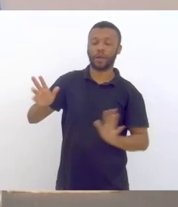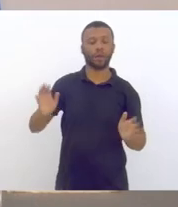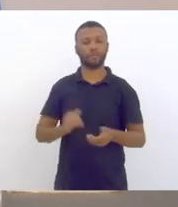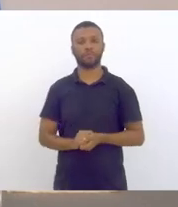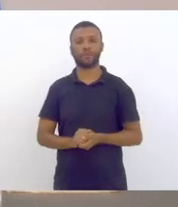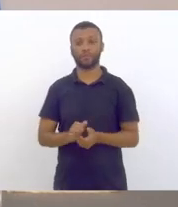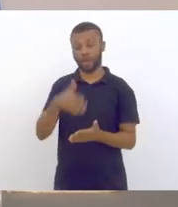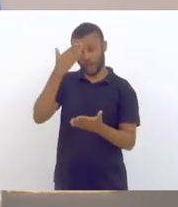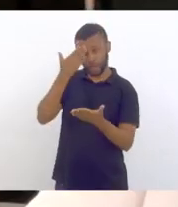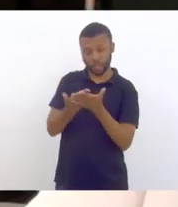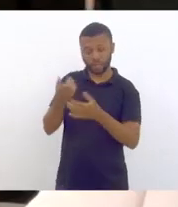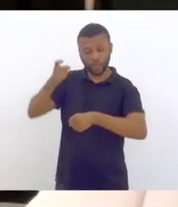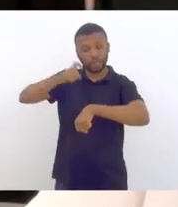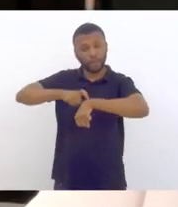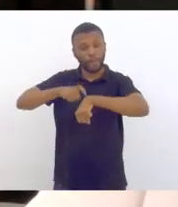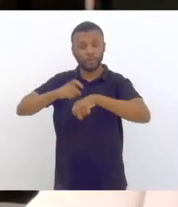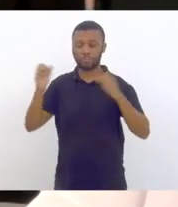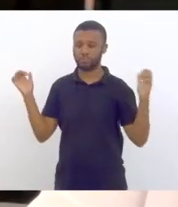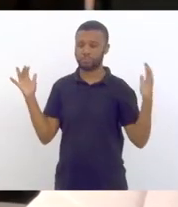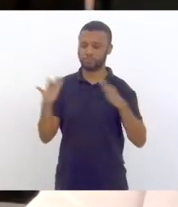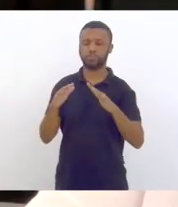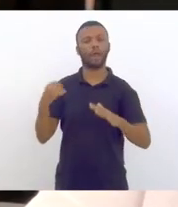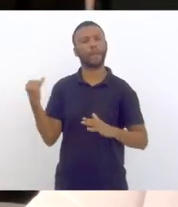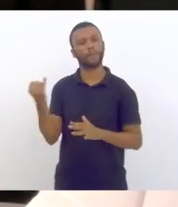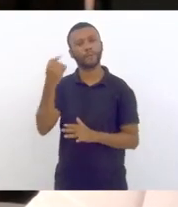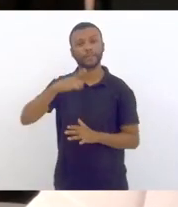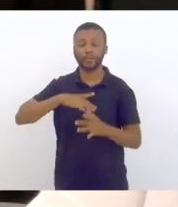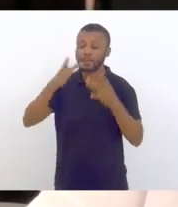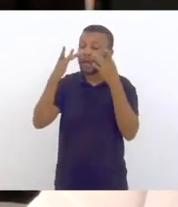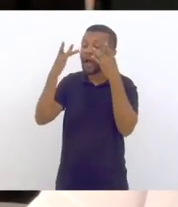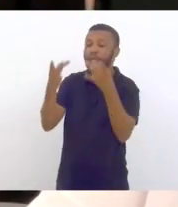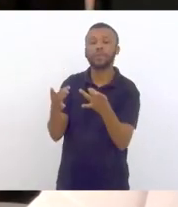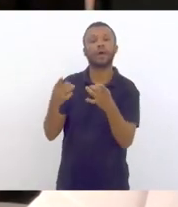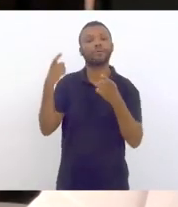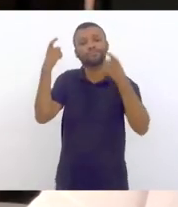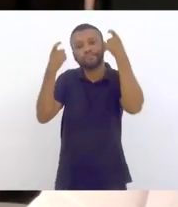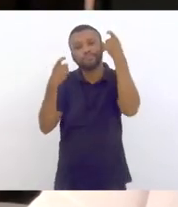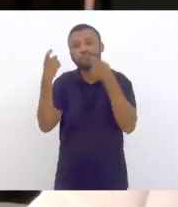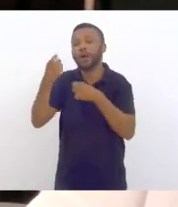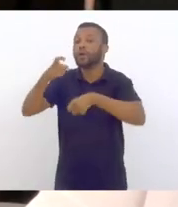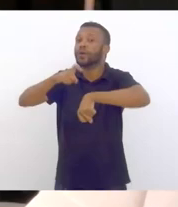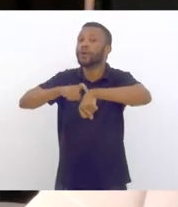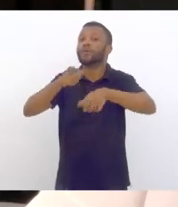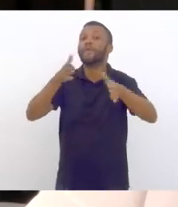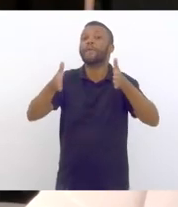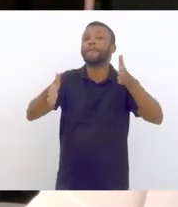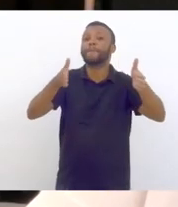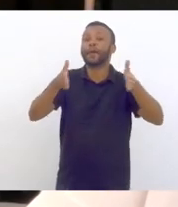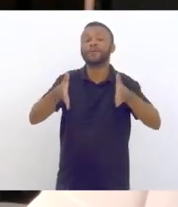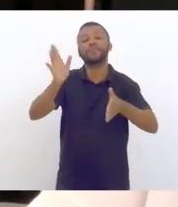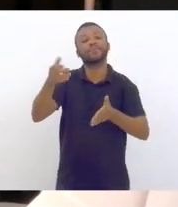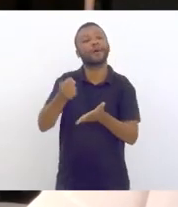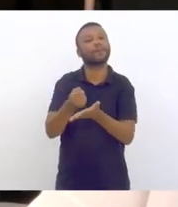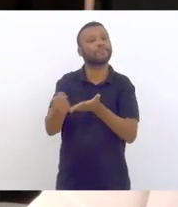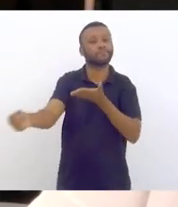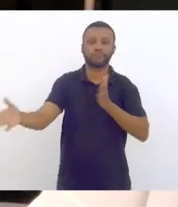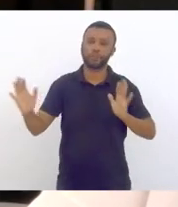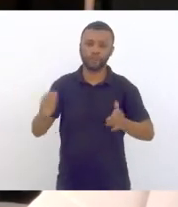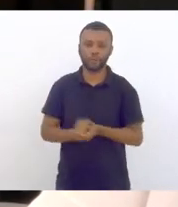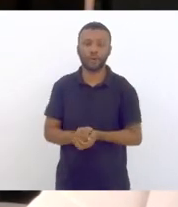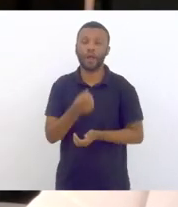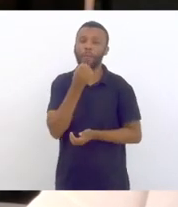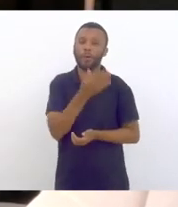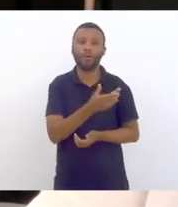eu acho que esse momento é importante mesmo tendo essa preocupação que o prazo já está inspirado eu acho de Muito bom ouvir sabe Chico que